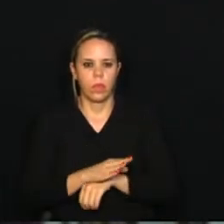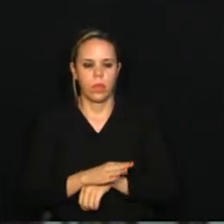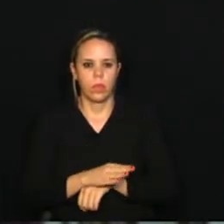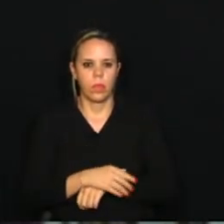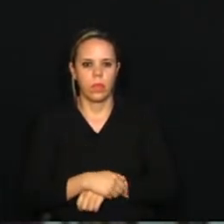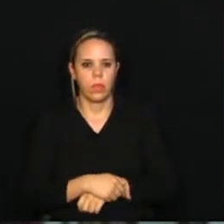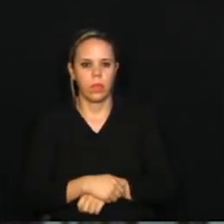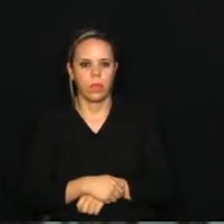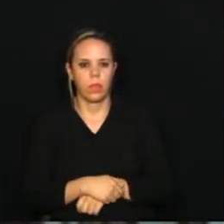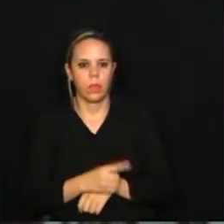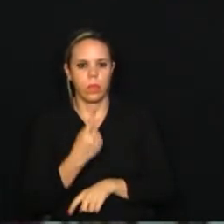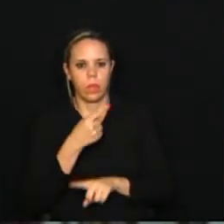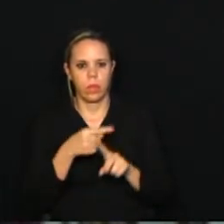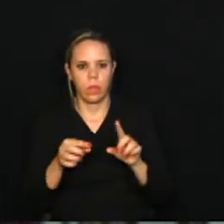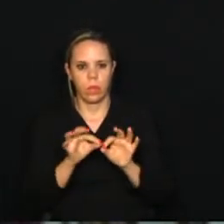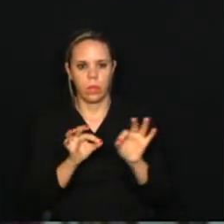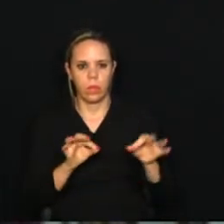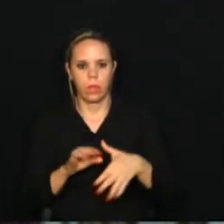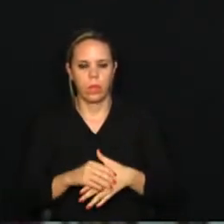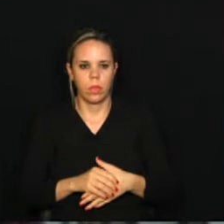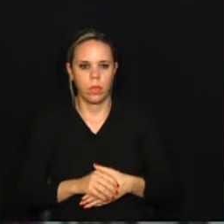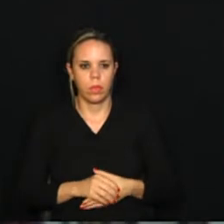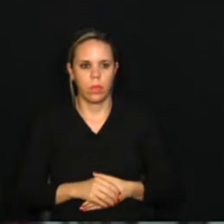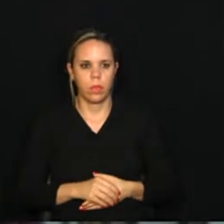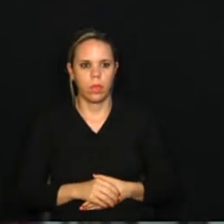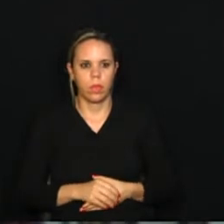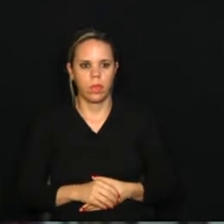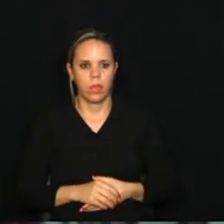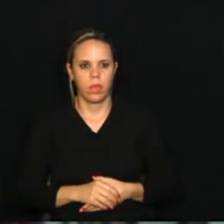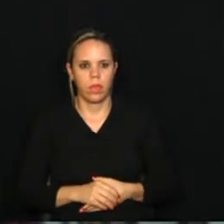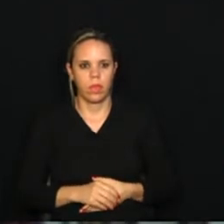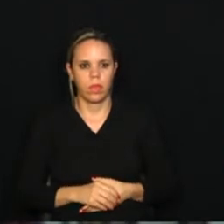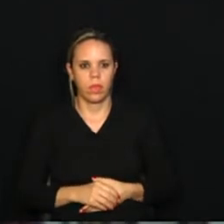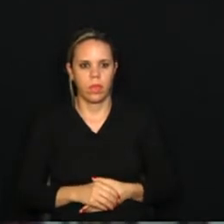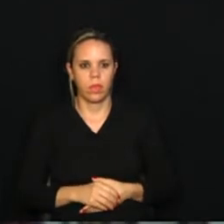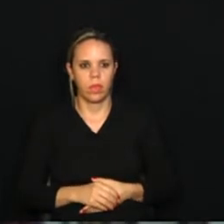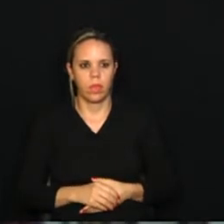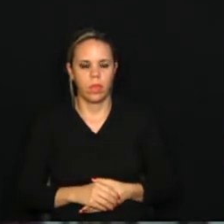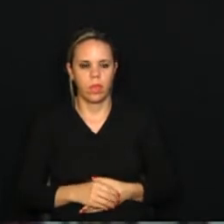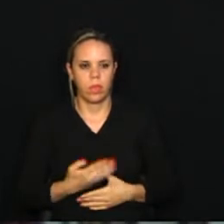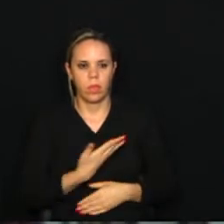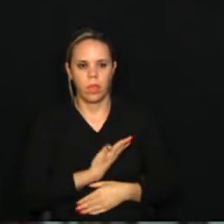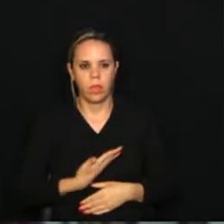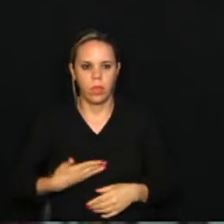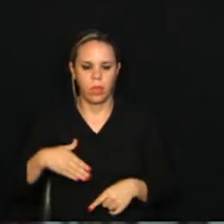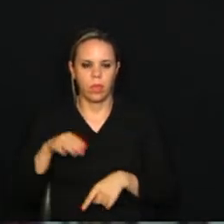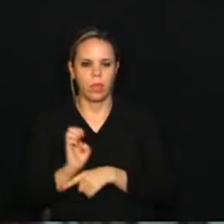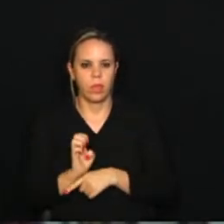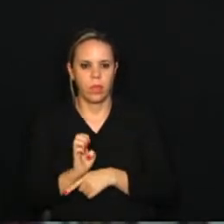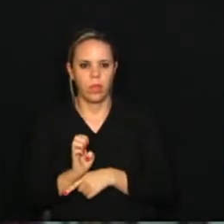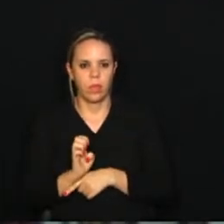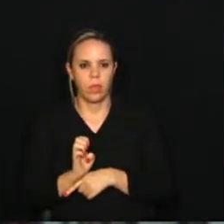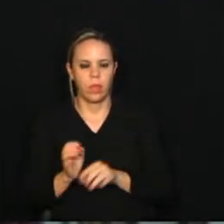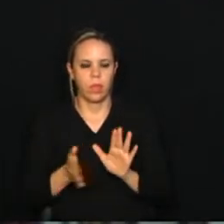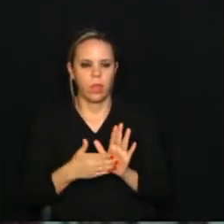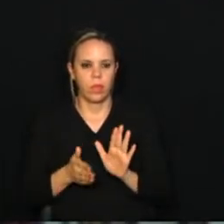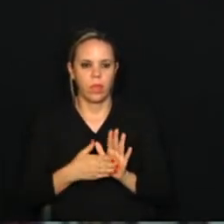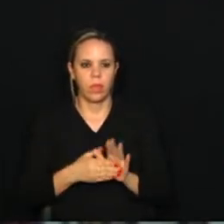ser 1 metro. Então, a maneira como o governo do estado